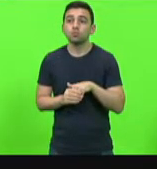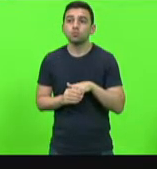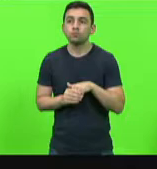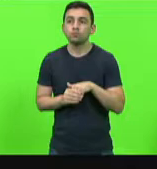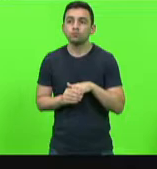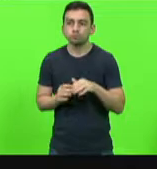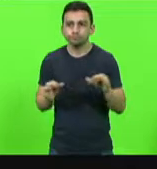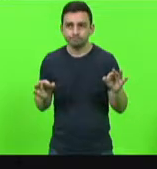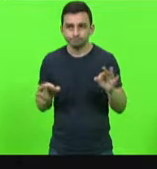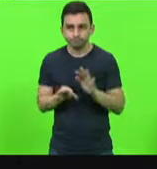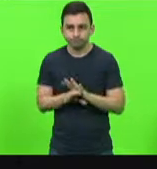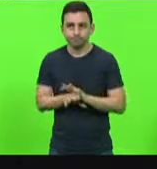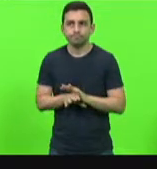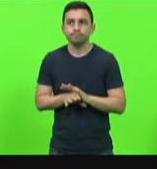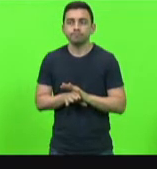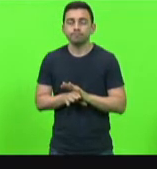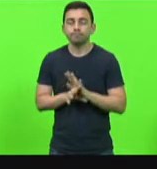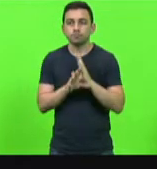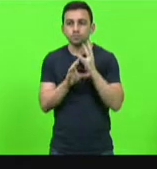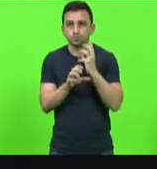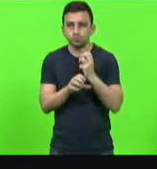Cerrada a votação, colho o resultado.